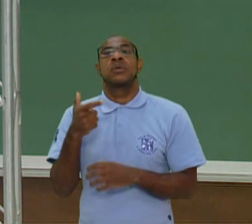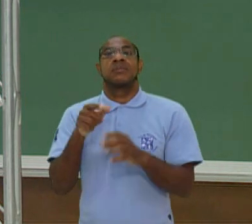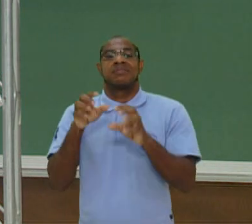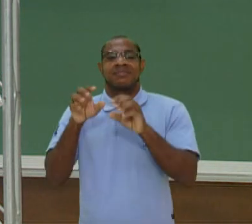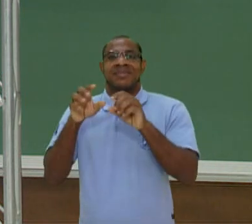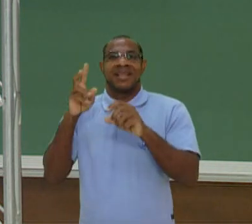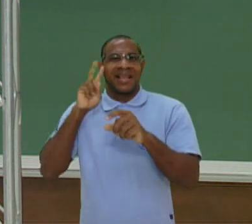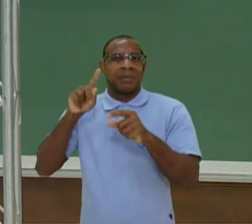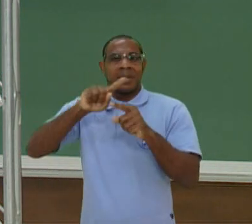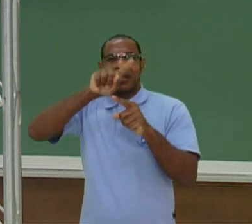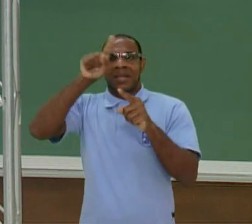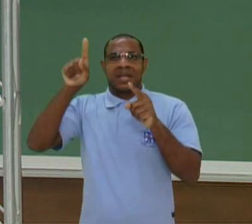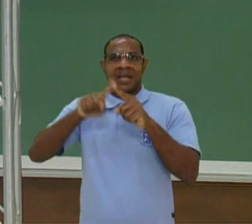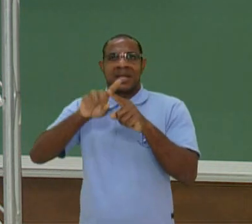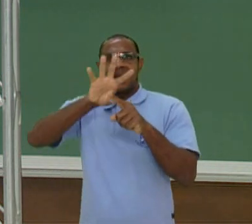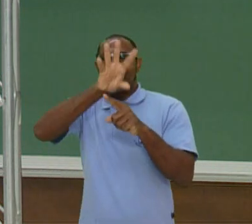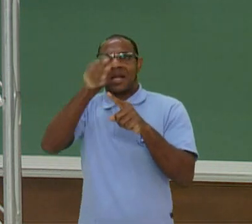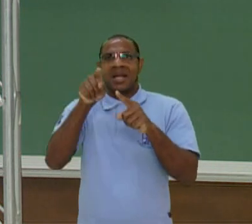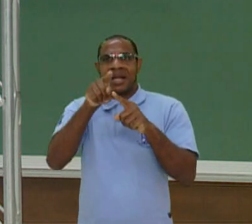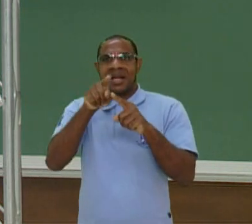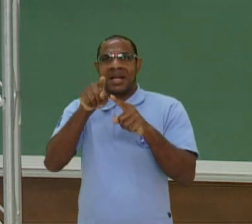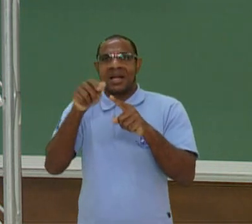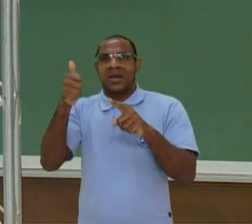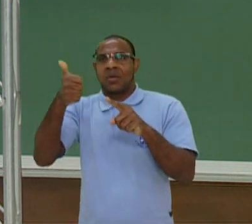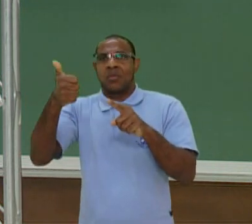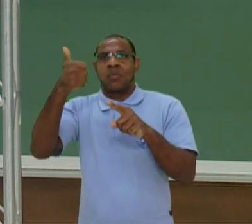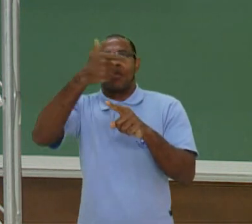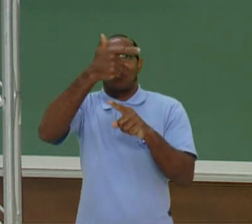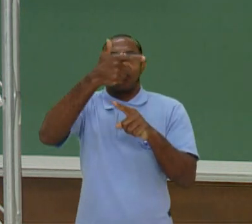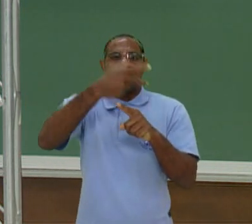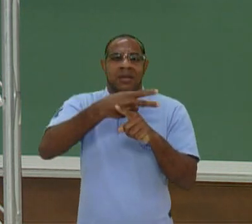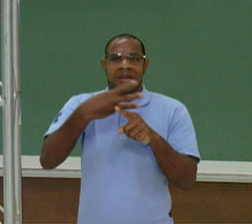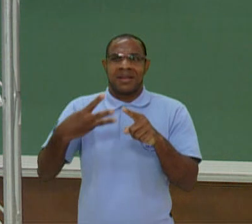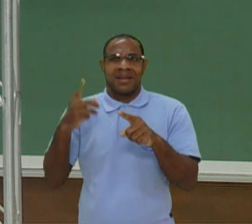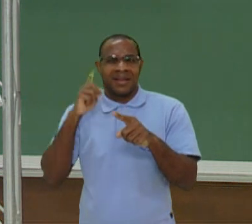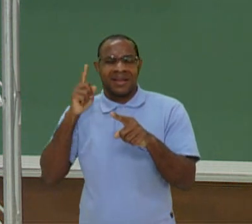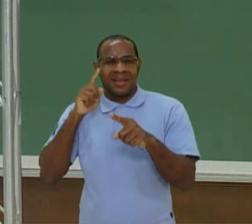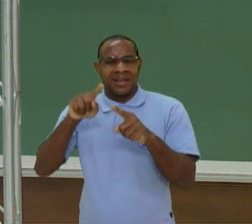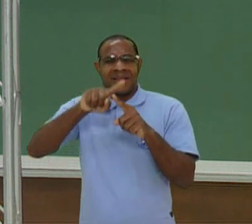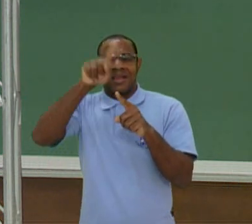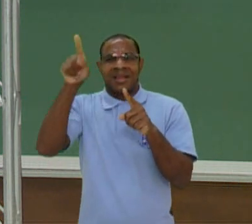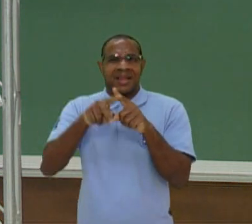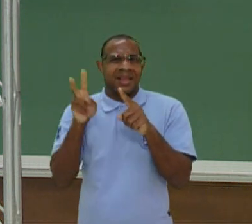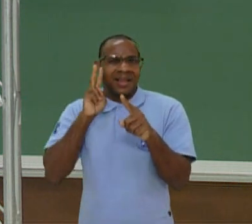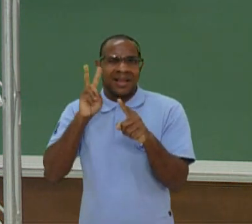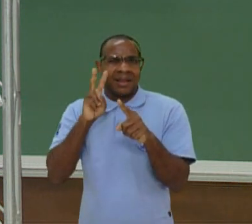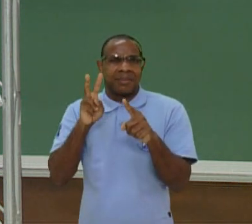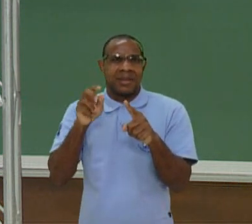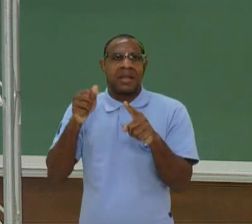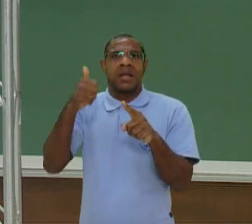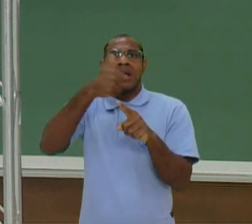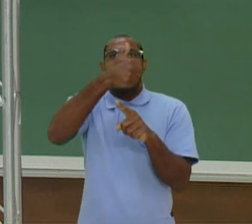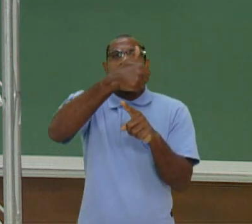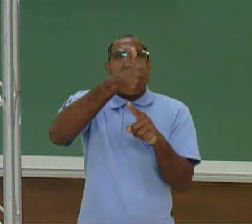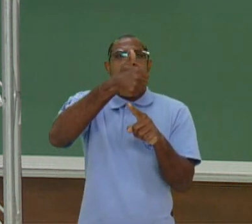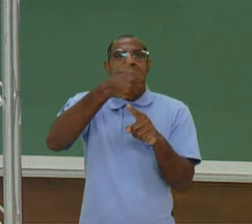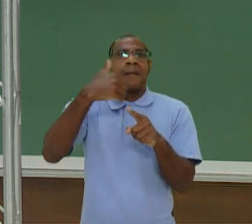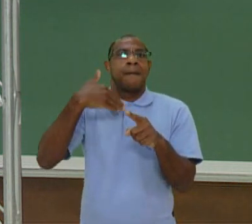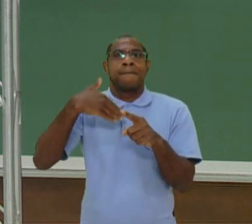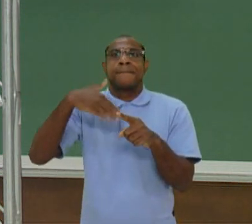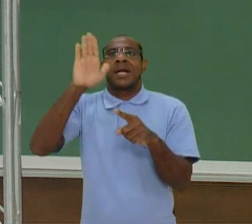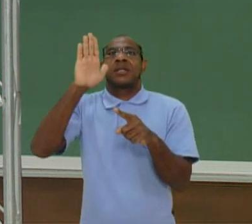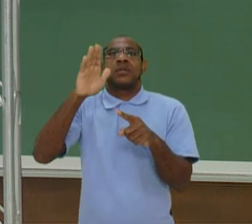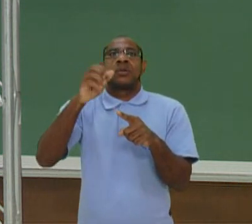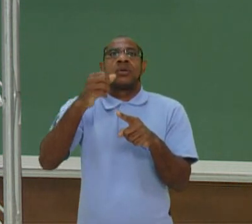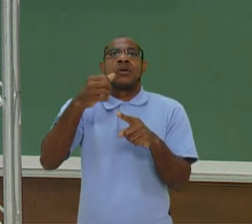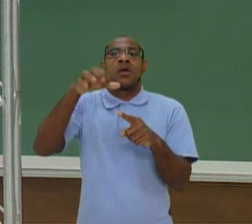que vimos isso na aula 75? Ele passa para o quadrante 2, né? Passou os 90 graus. O que ele